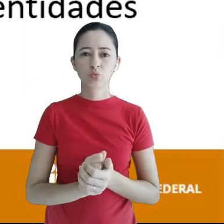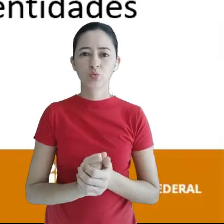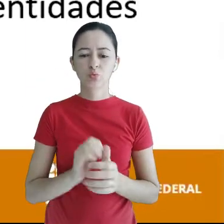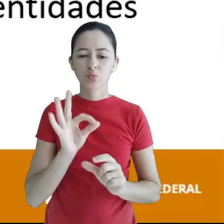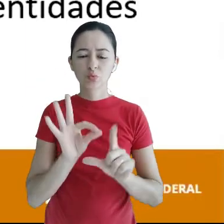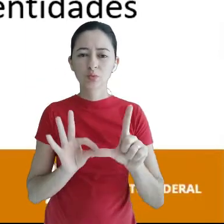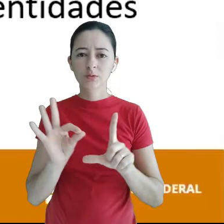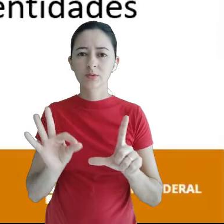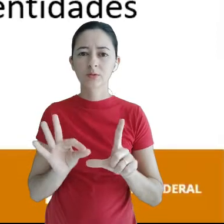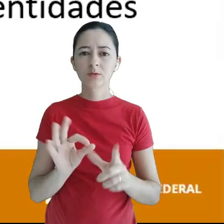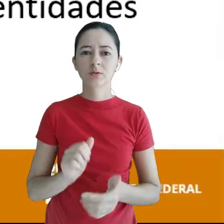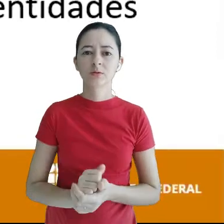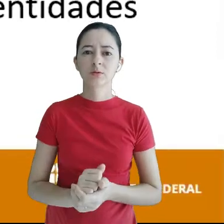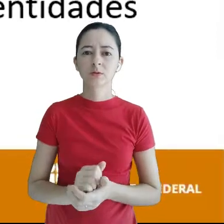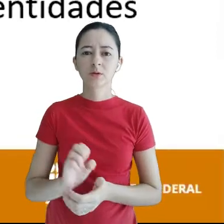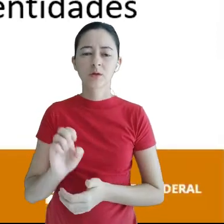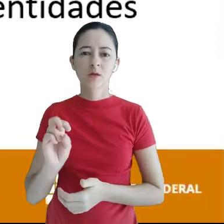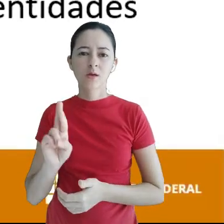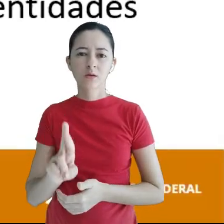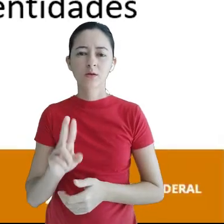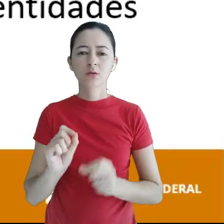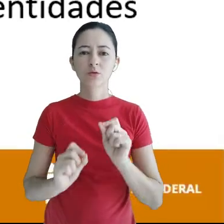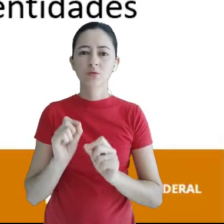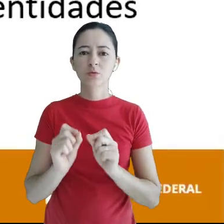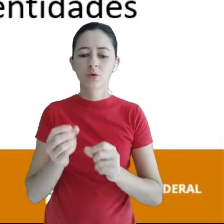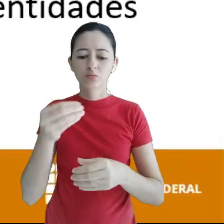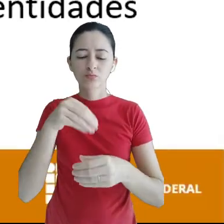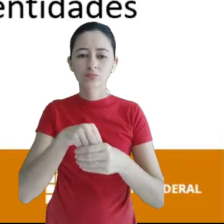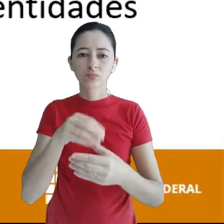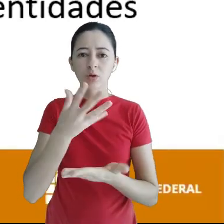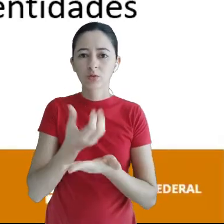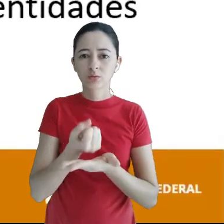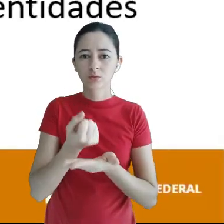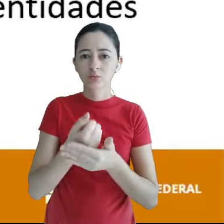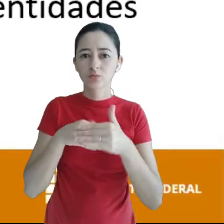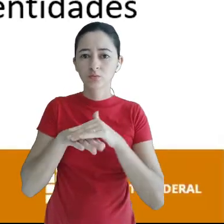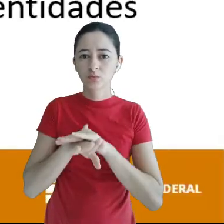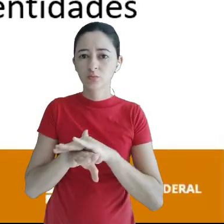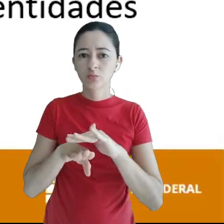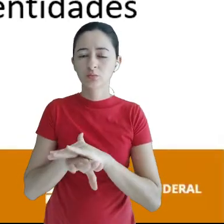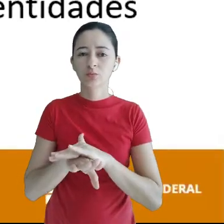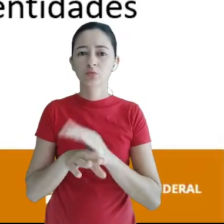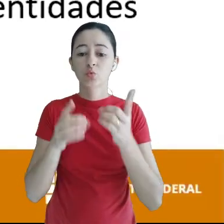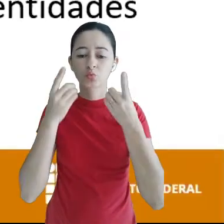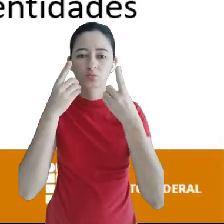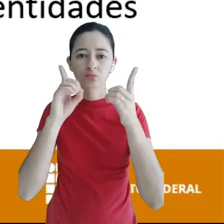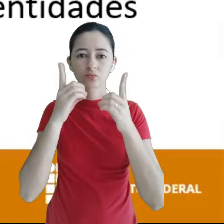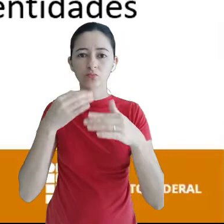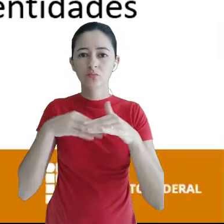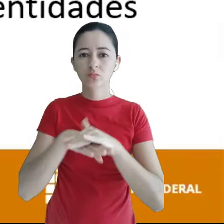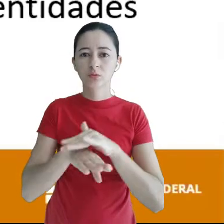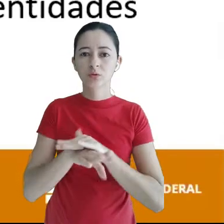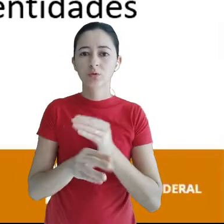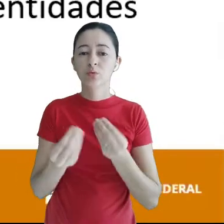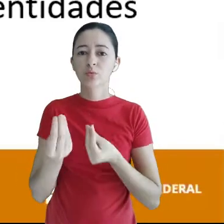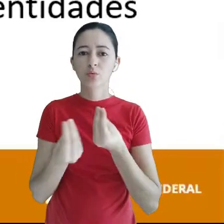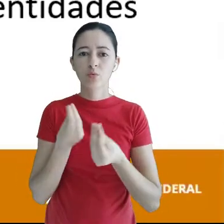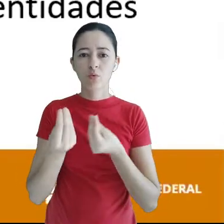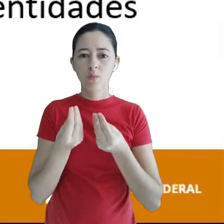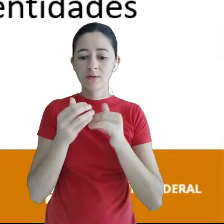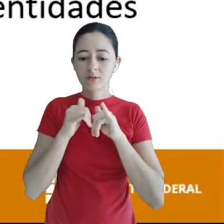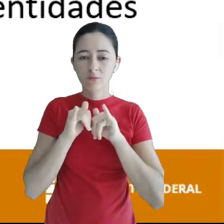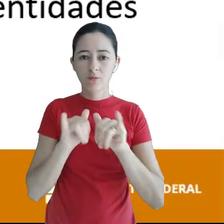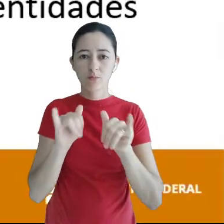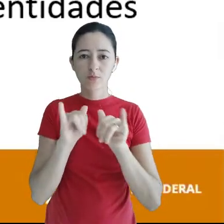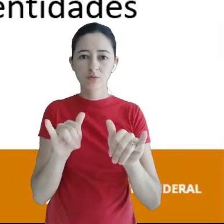envolve o que está sendo armazenado, a entidade, quais os dados do que está sendo armazenado, os atributos, e como esses dados